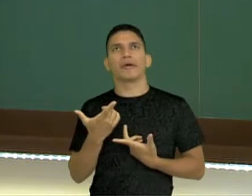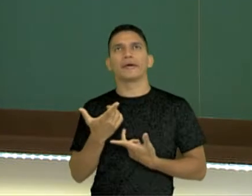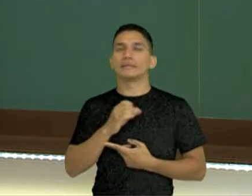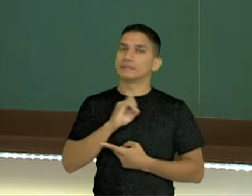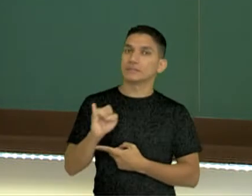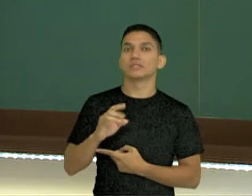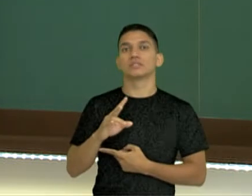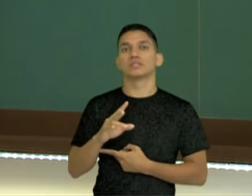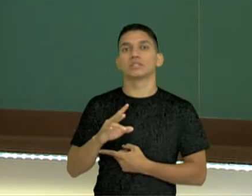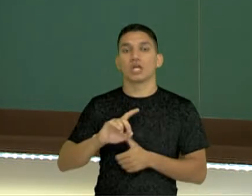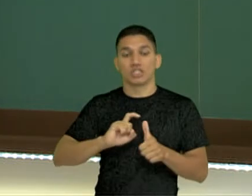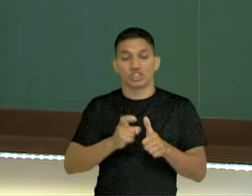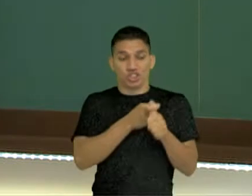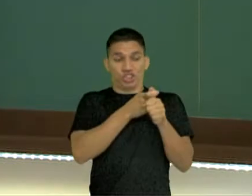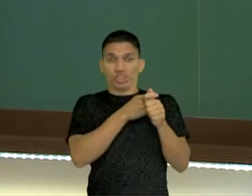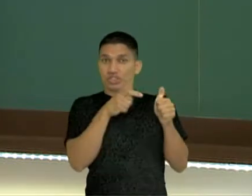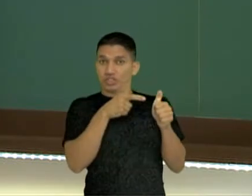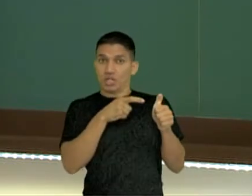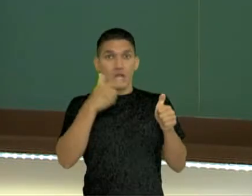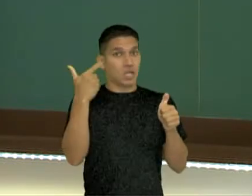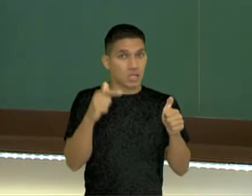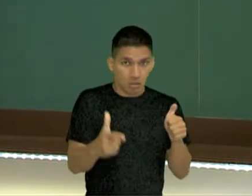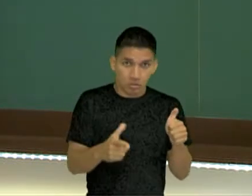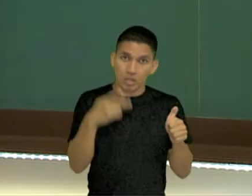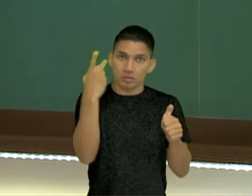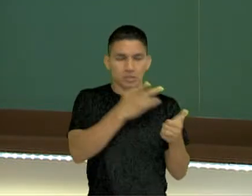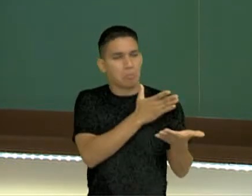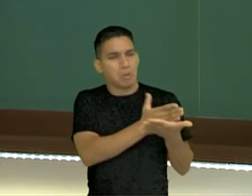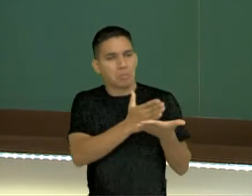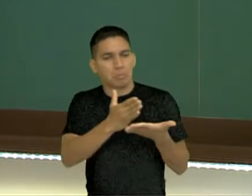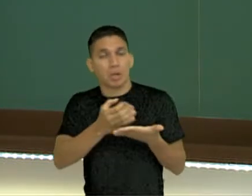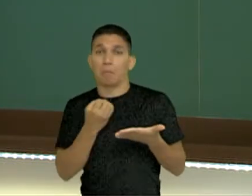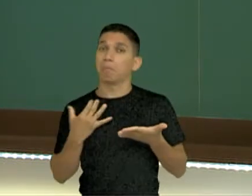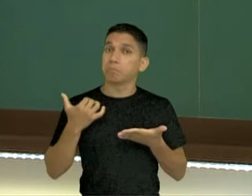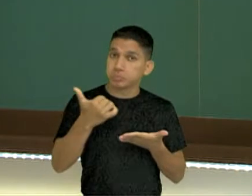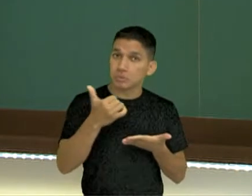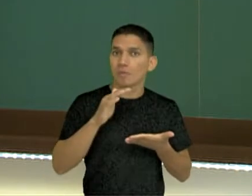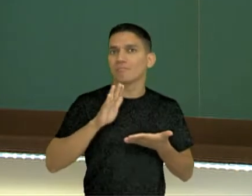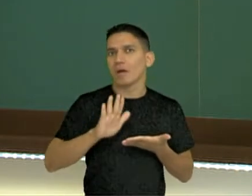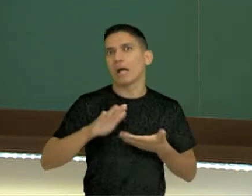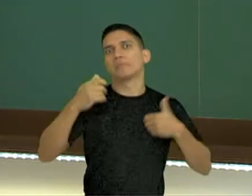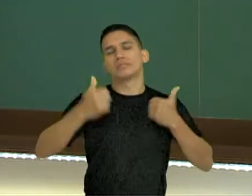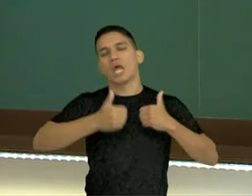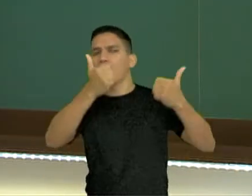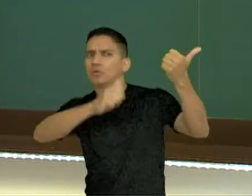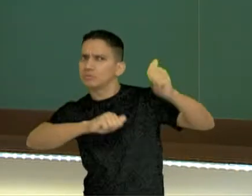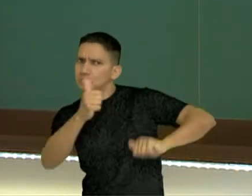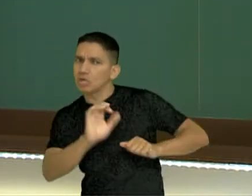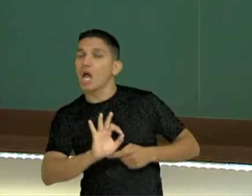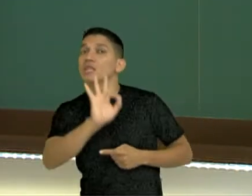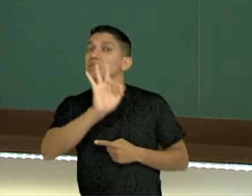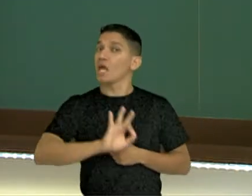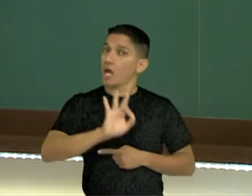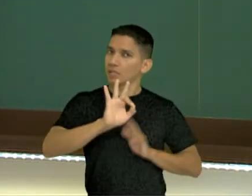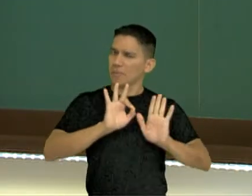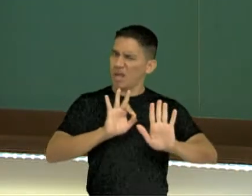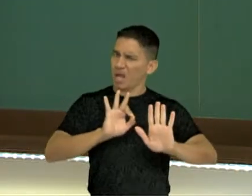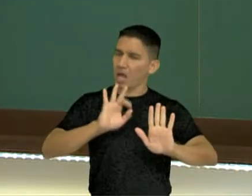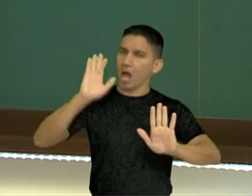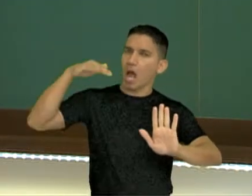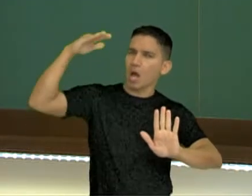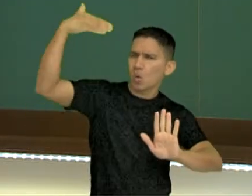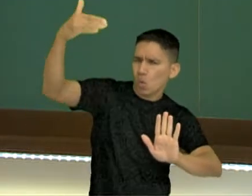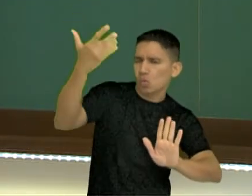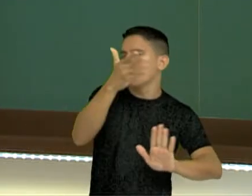não tendo dívidas, você tem crédito muito bons. Porém, você tem que analisar as taxas, mas isso é um assunto para a gente conversar em